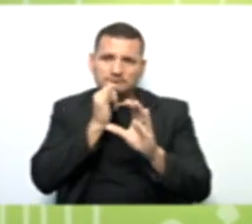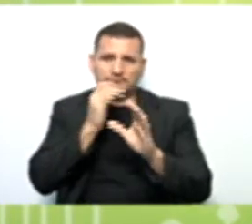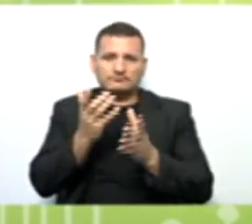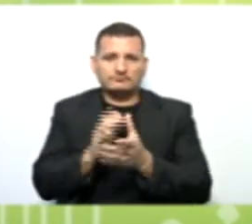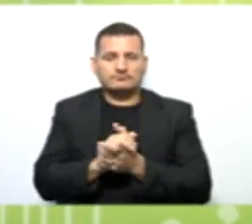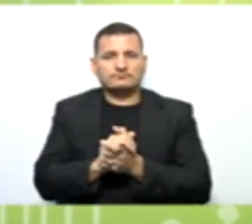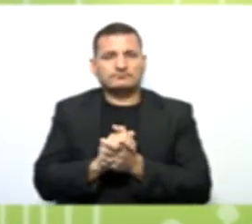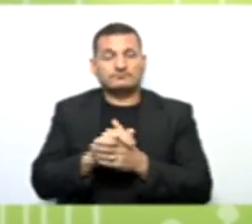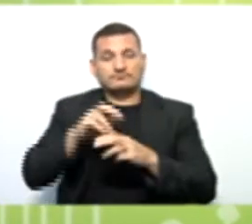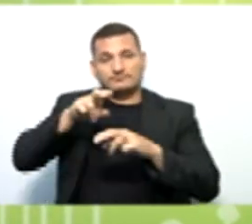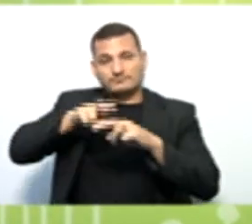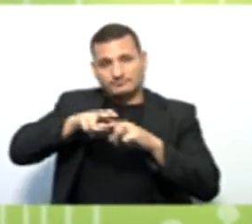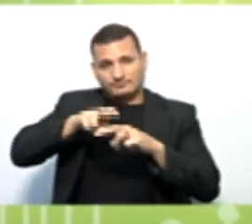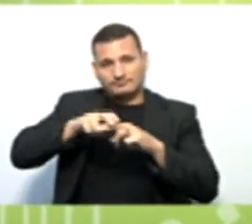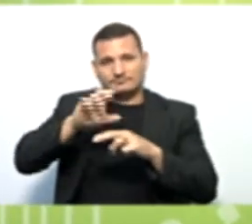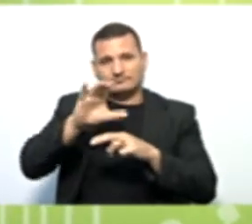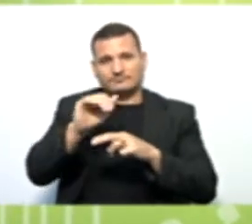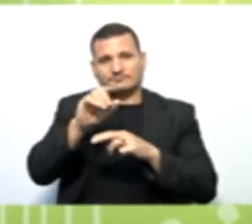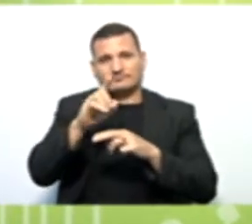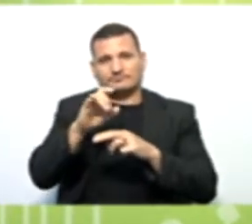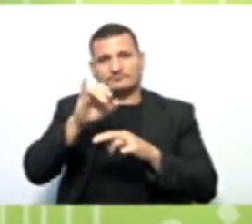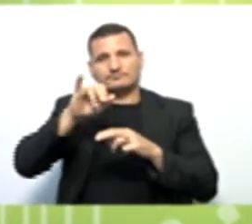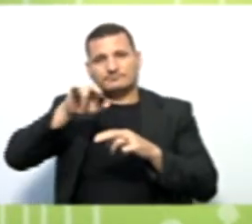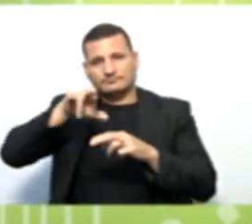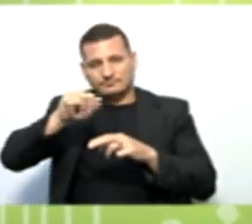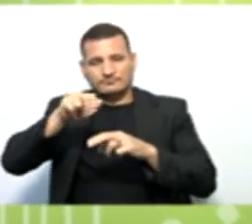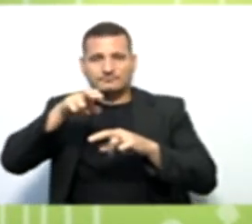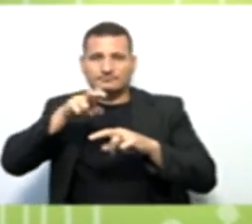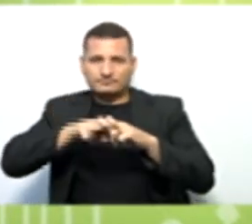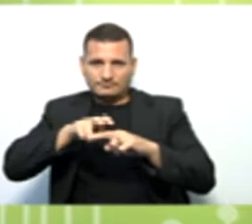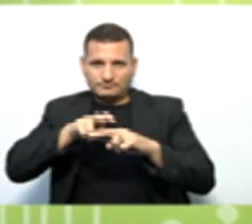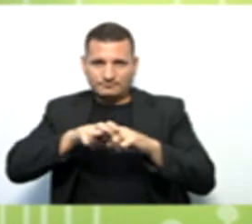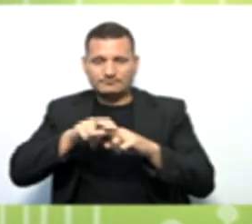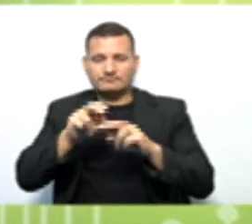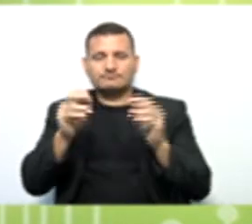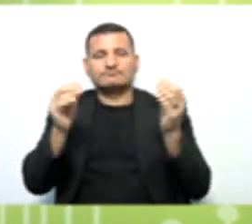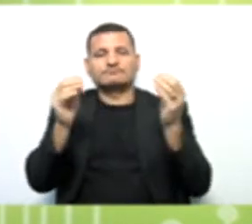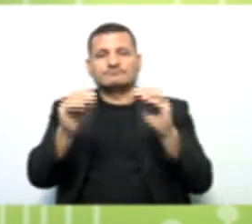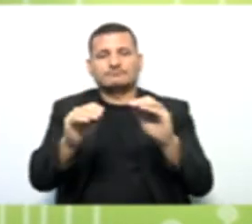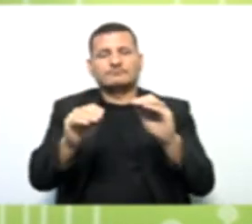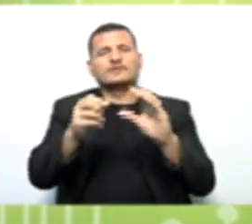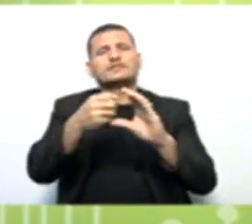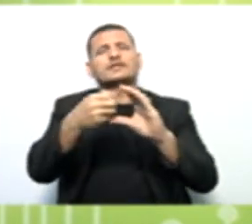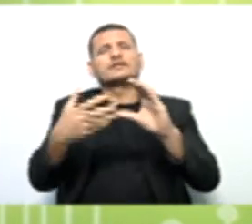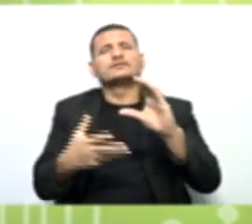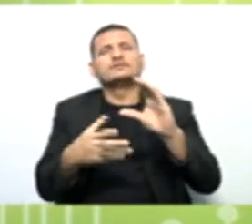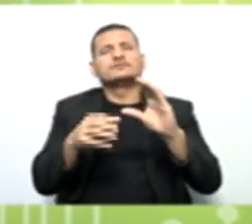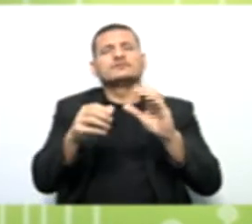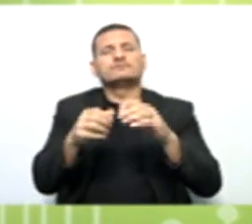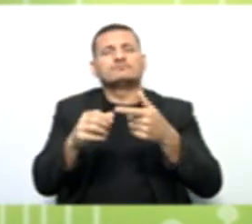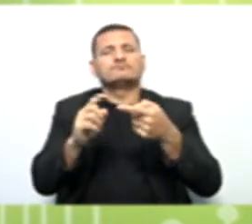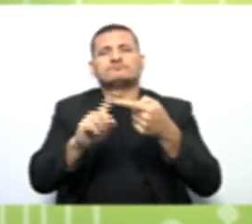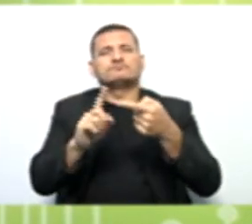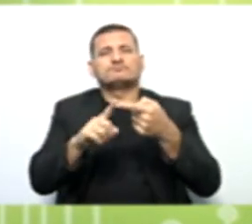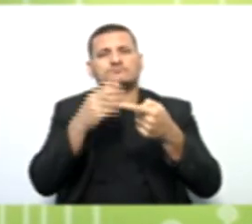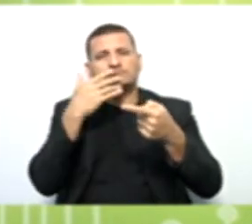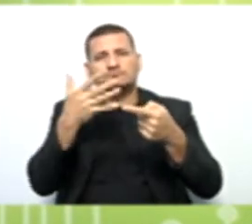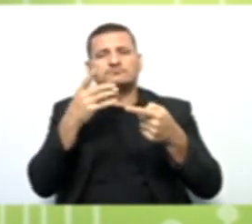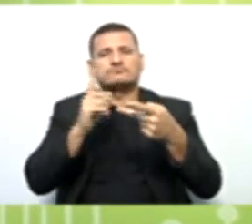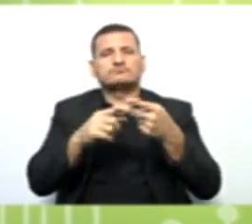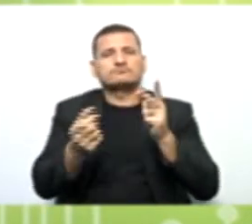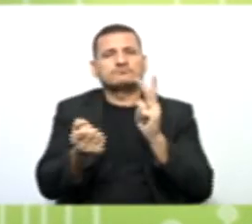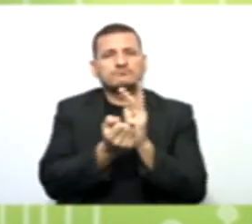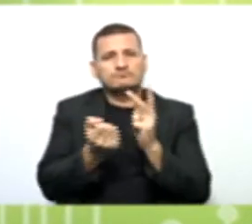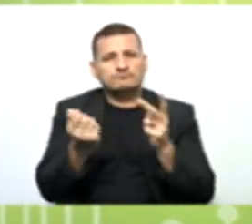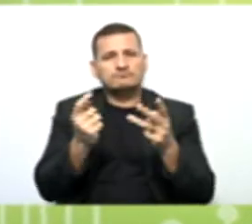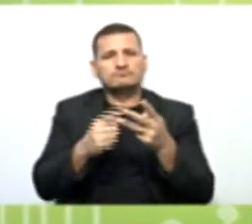de uma cadeira, que nós demos esse exemplo na aula passada, e extrairia as principais características: cor, marca,